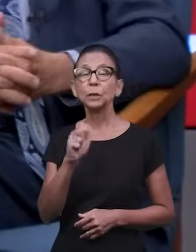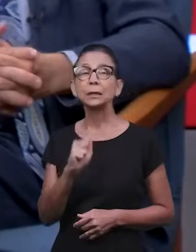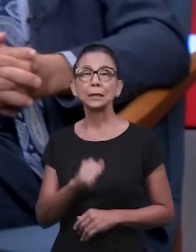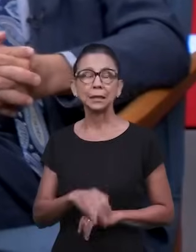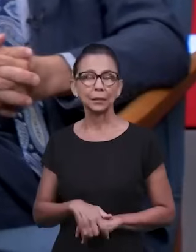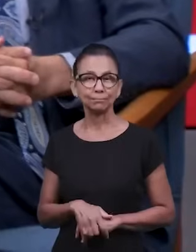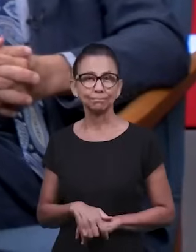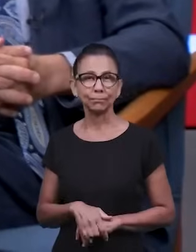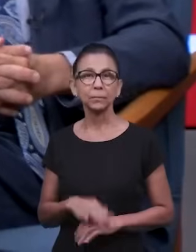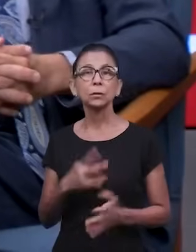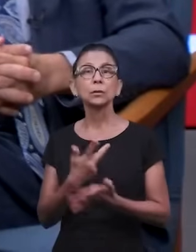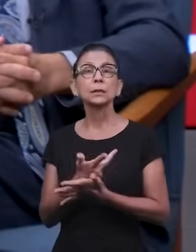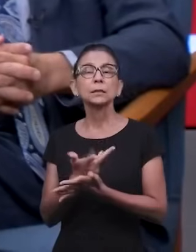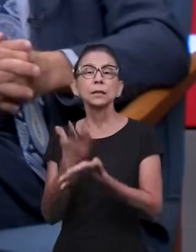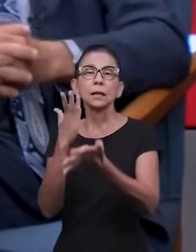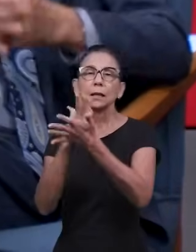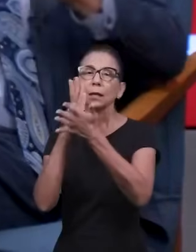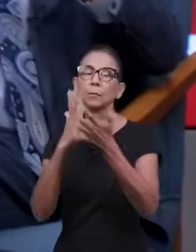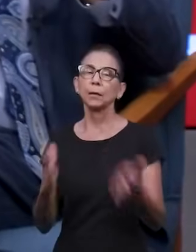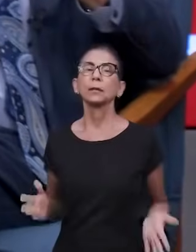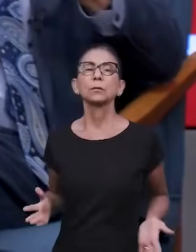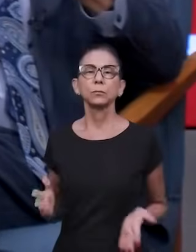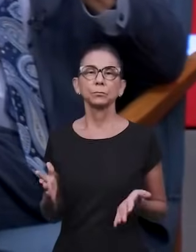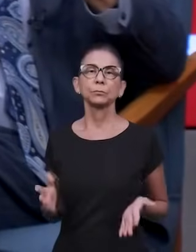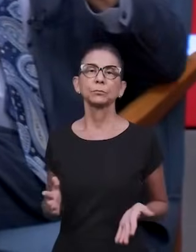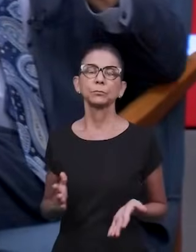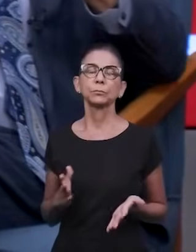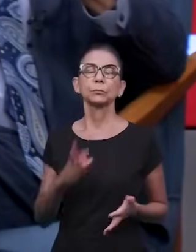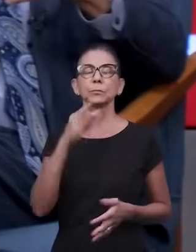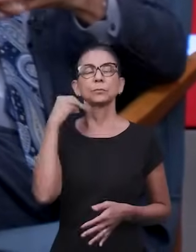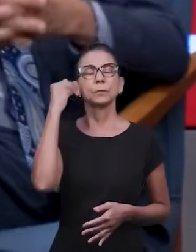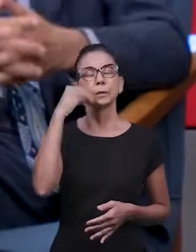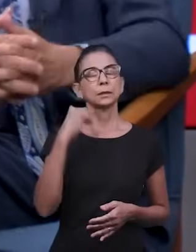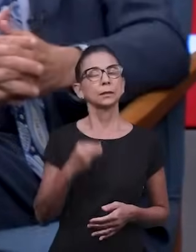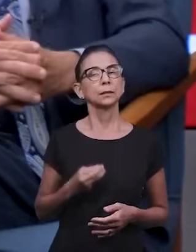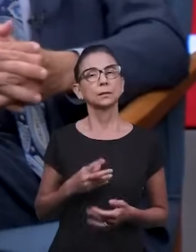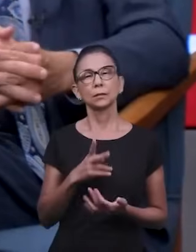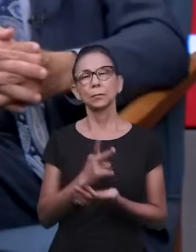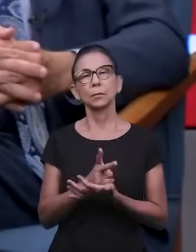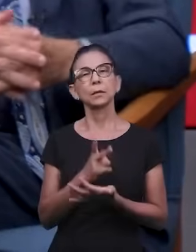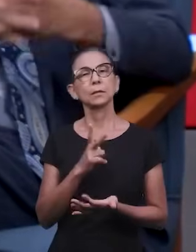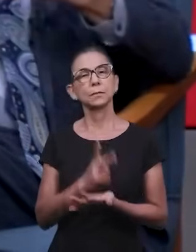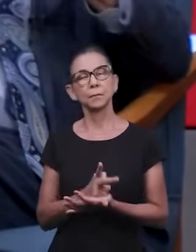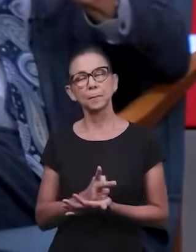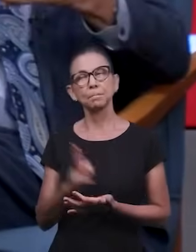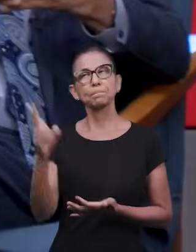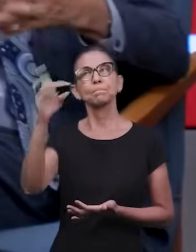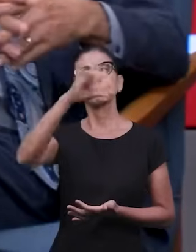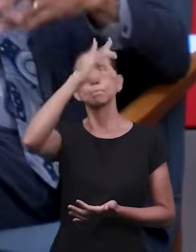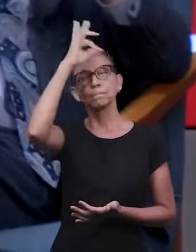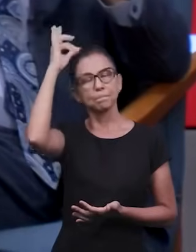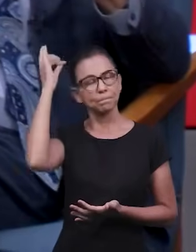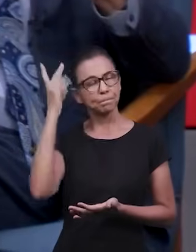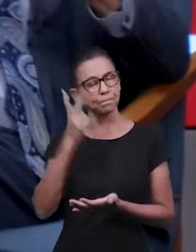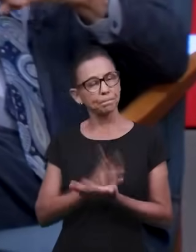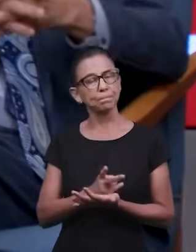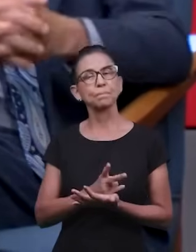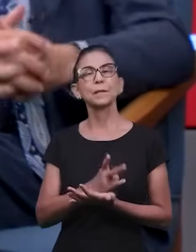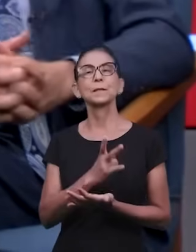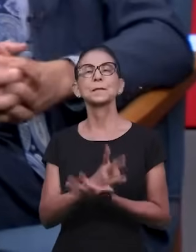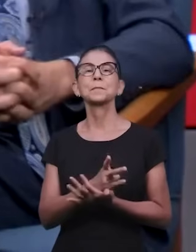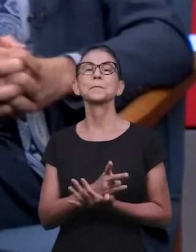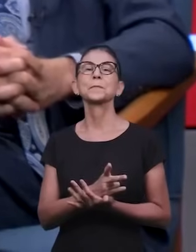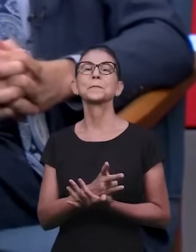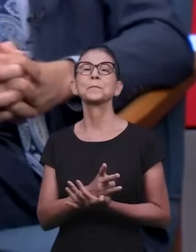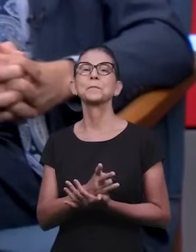início tinha se acabado a experiência Hoje é a mesma é a mesma o Espírito Santo é o mesmo a fé é